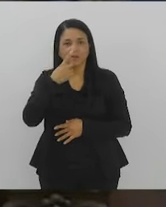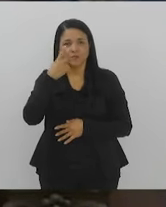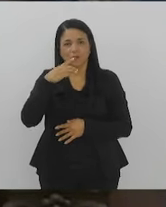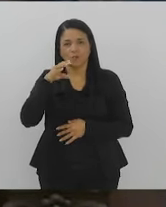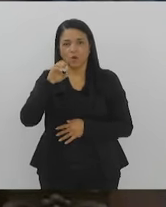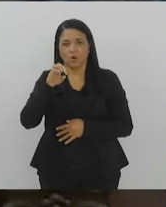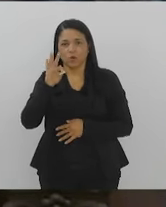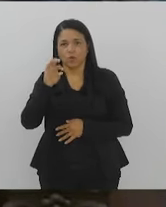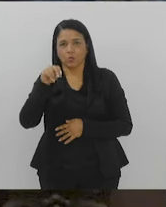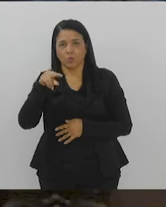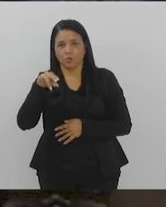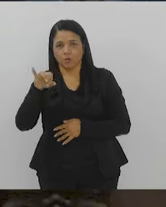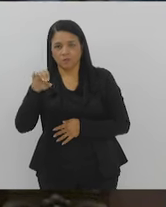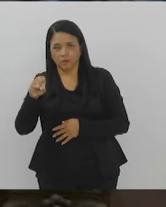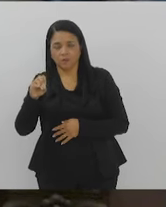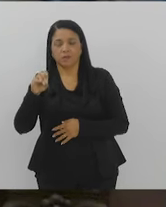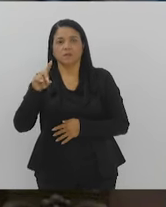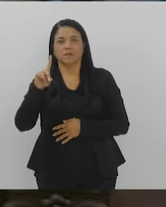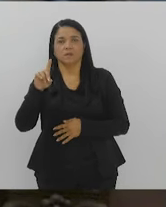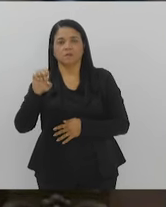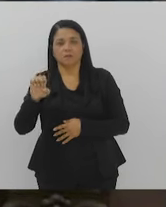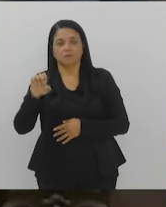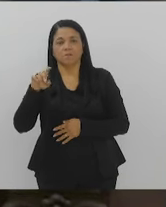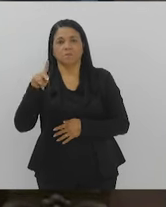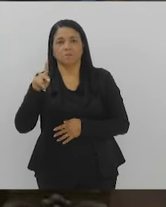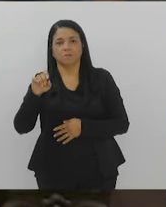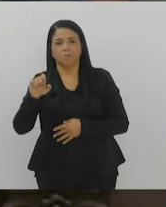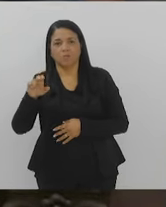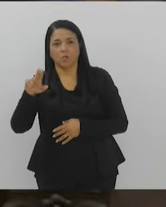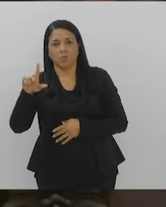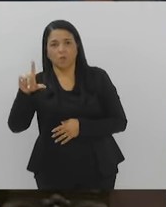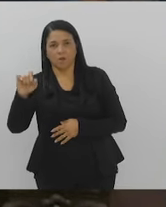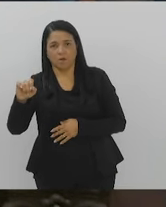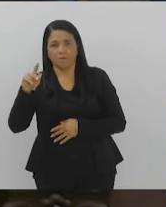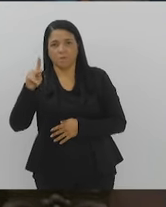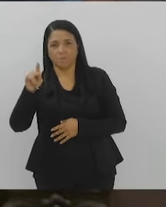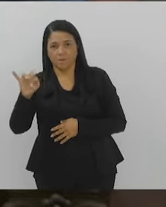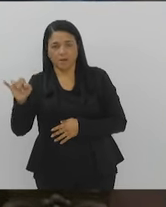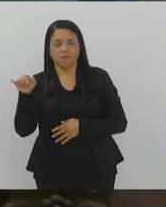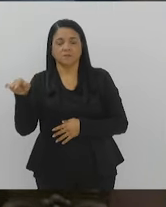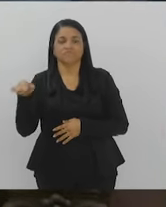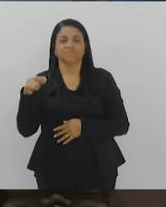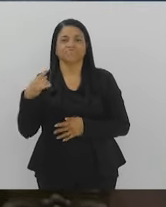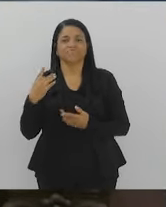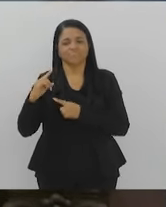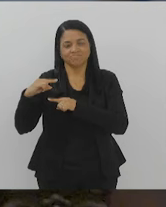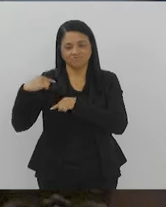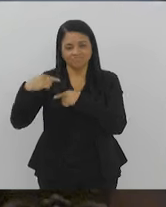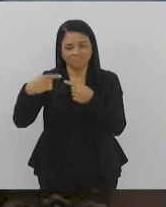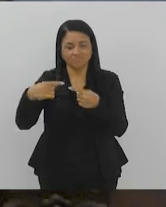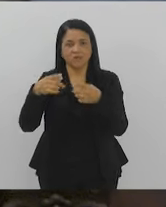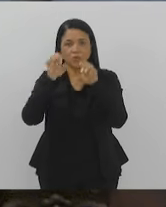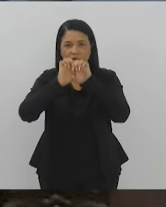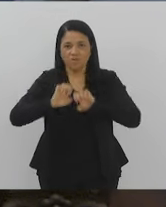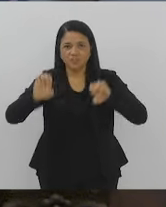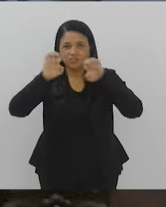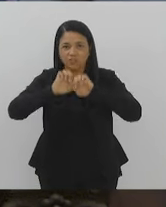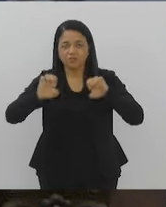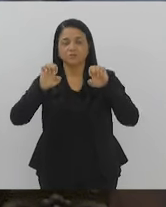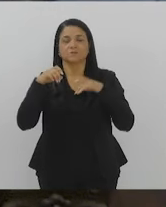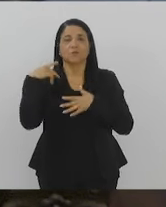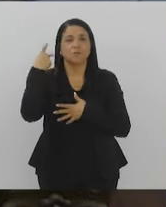chamava carinhosamente o Tony de Paula Pai, que deixou aqui seu legado, tanto no Evangelho, mas na